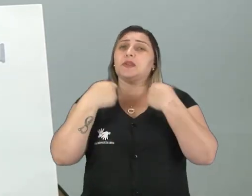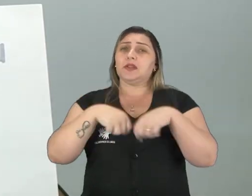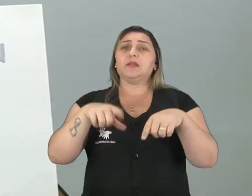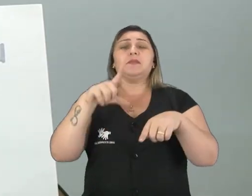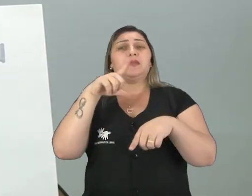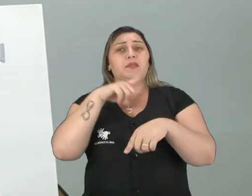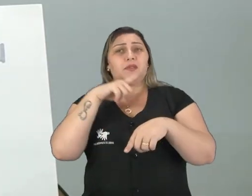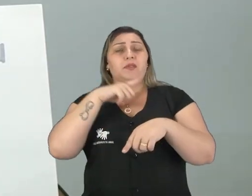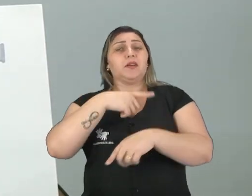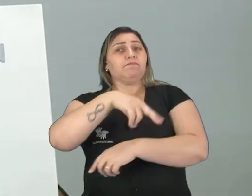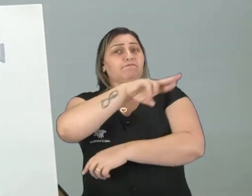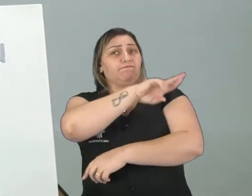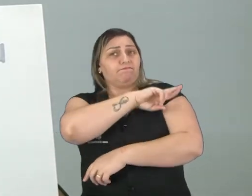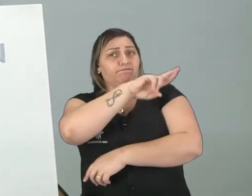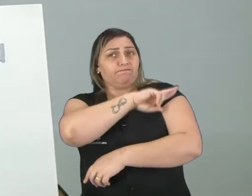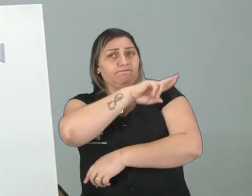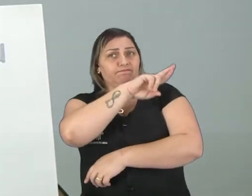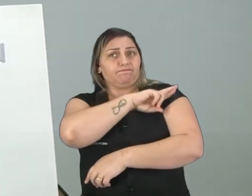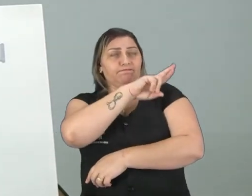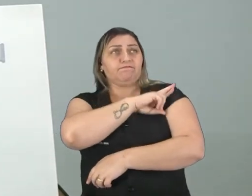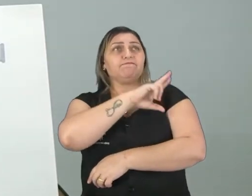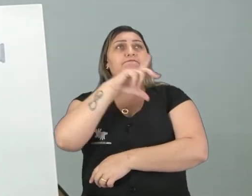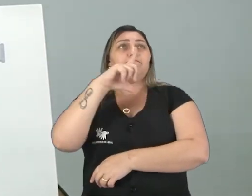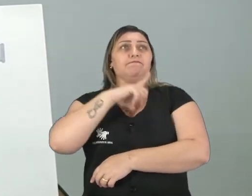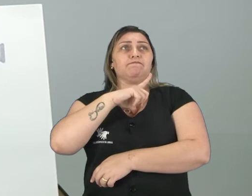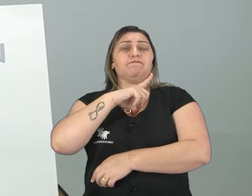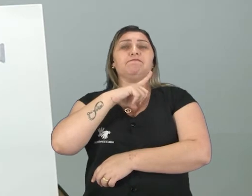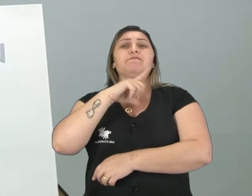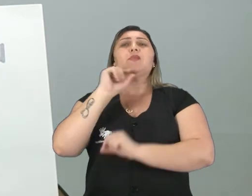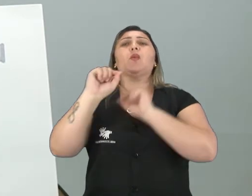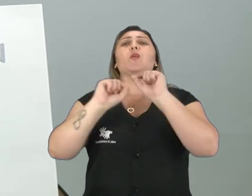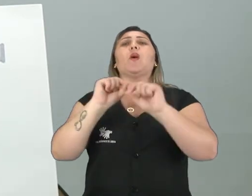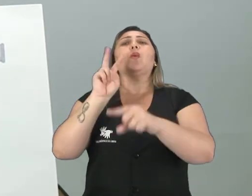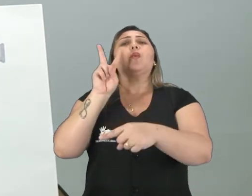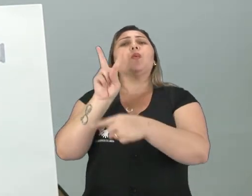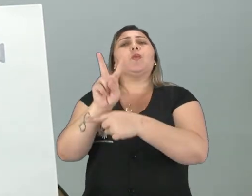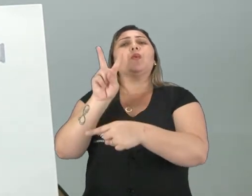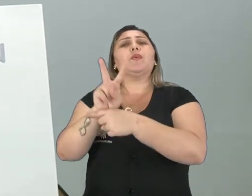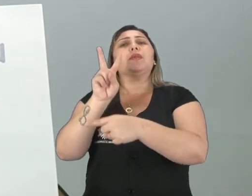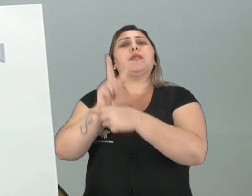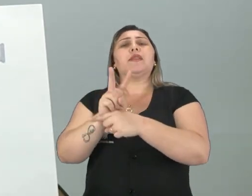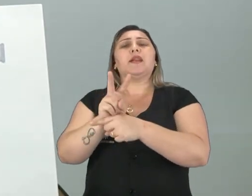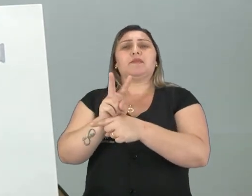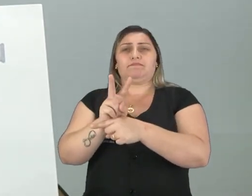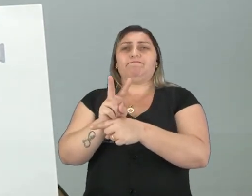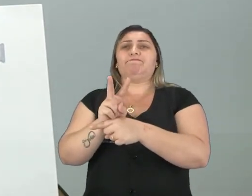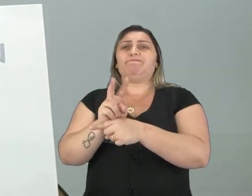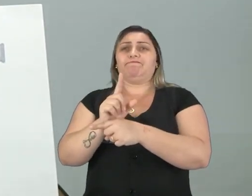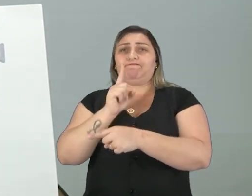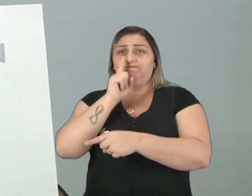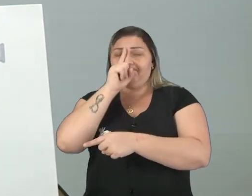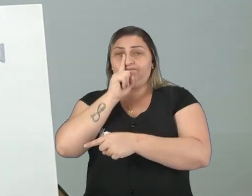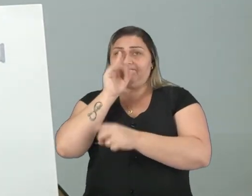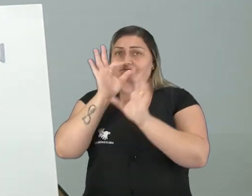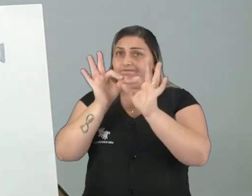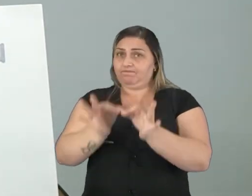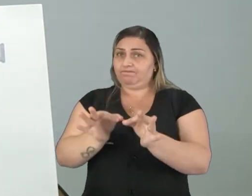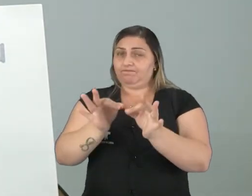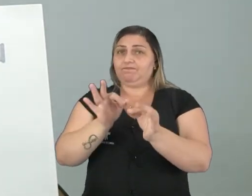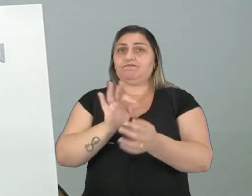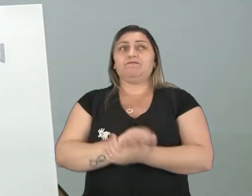na verdade, uma responsabilidade muito grande. Então, temos que ter o quê? O maior cuidado em preservá-la,